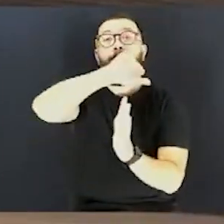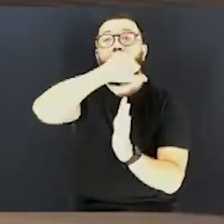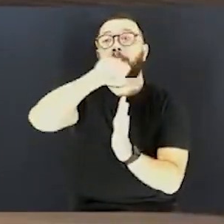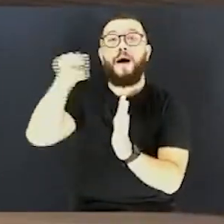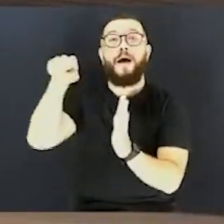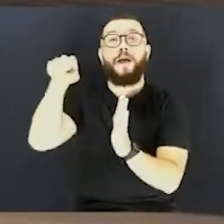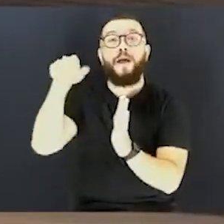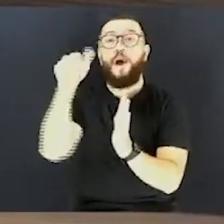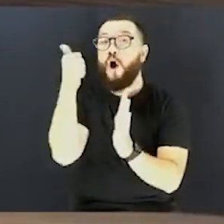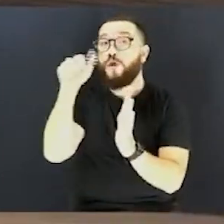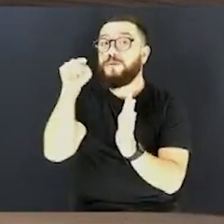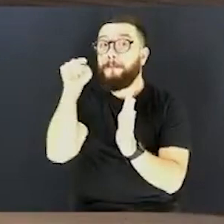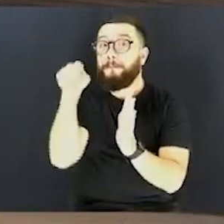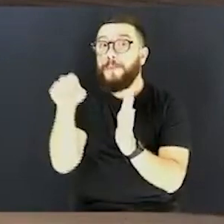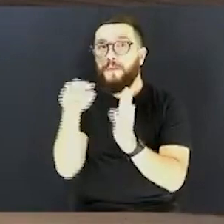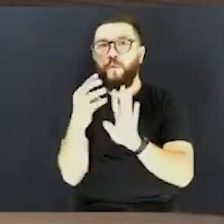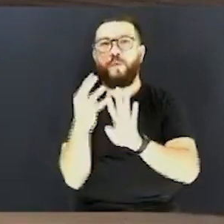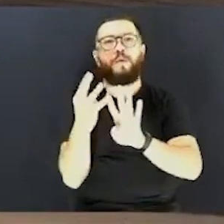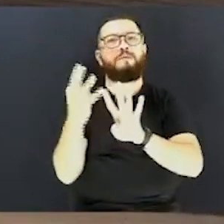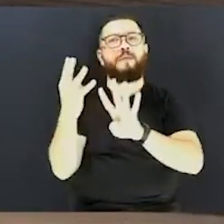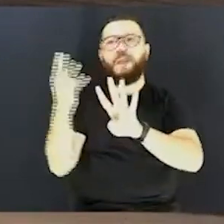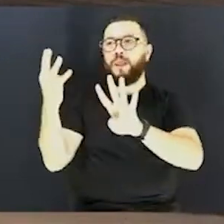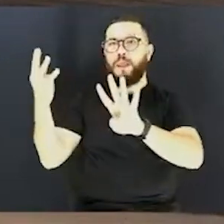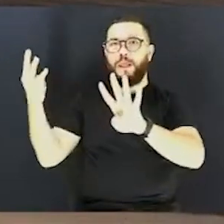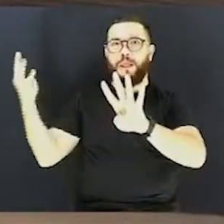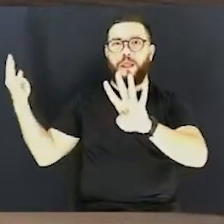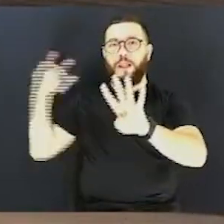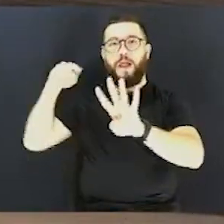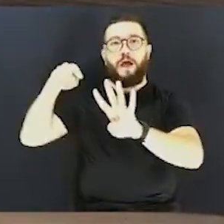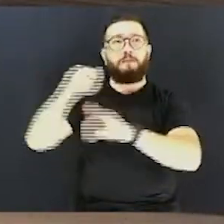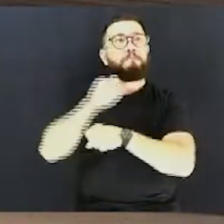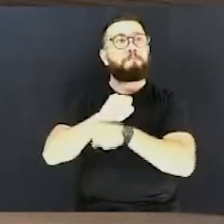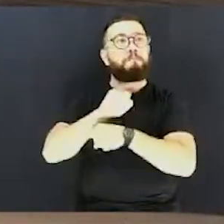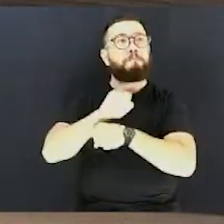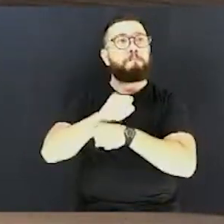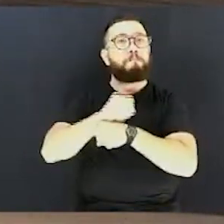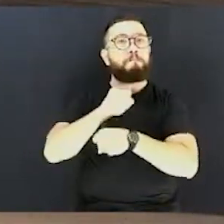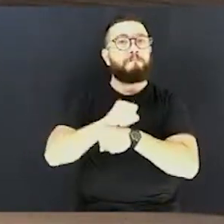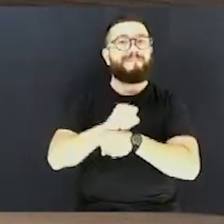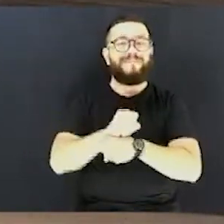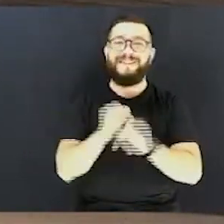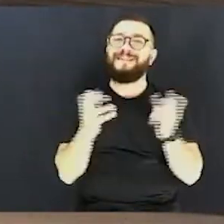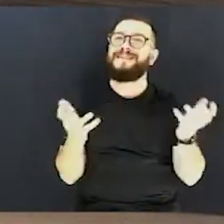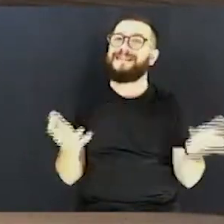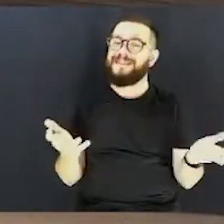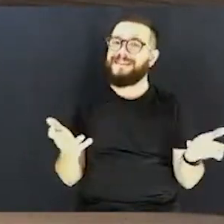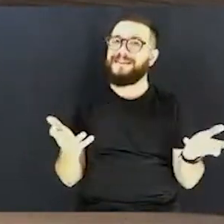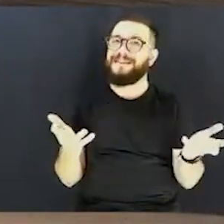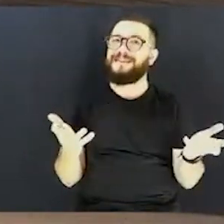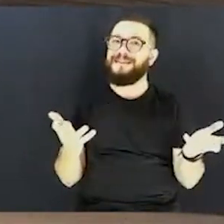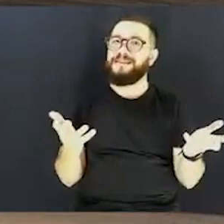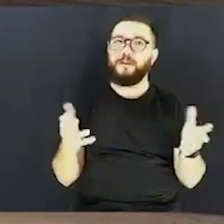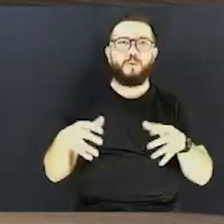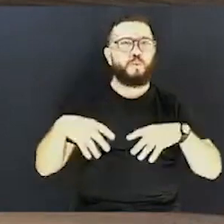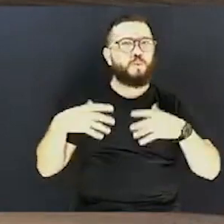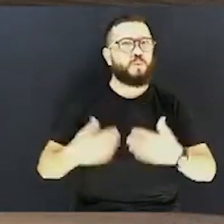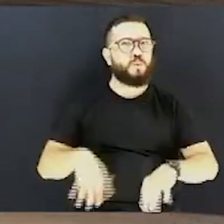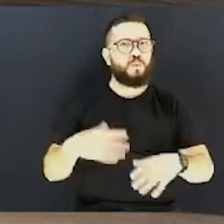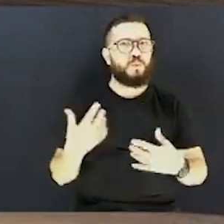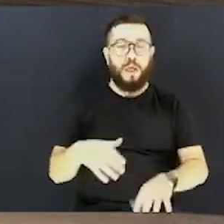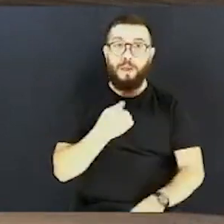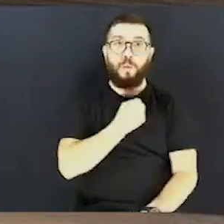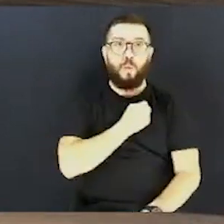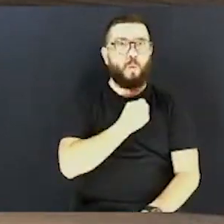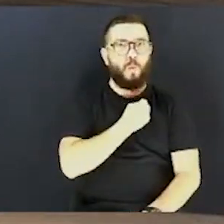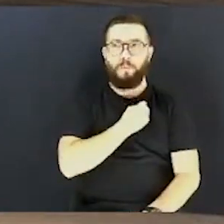vaga em creche, que em geral conseguem após um ano, mas é uma quantidade muito alta no nosso município de mães que precisam de vagas